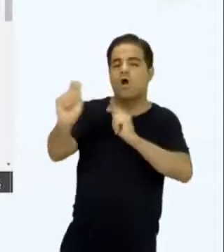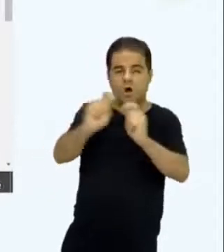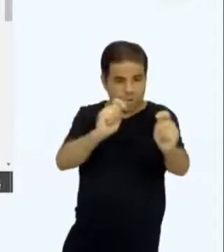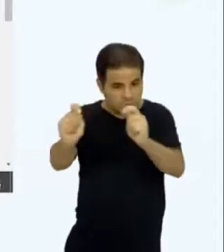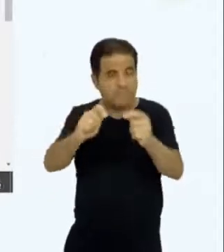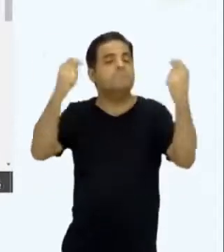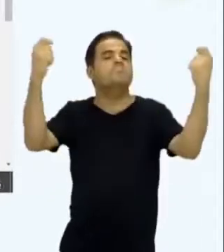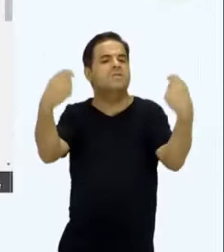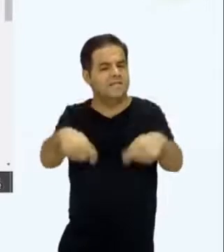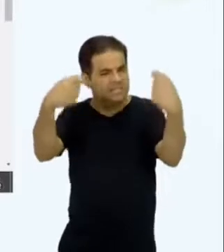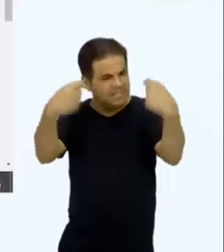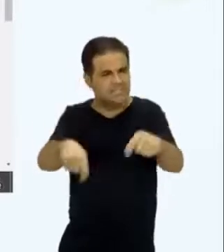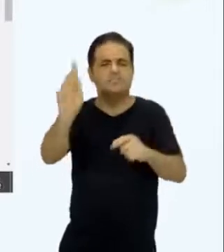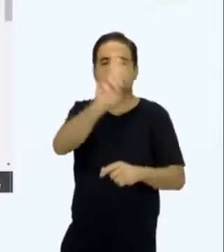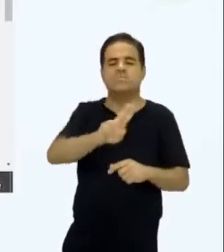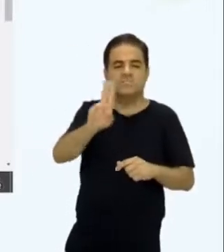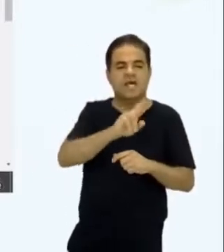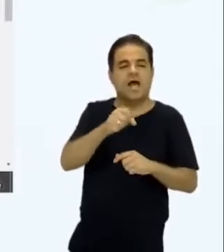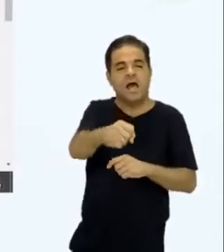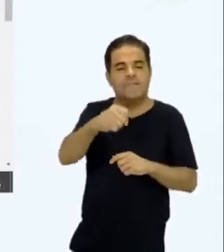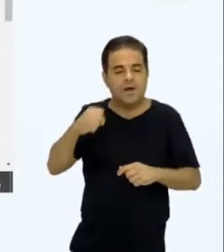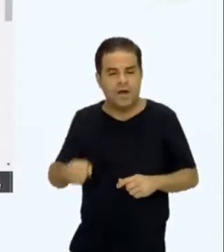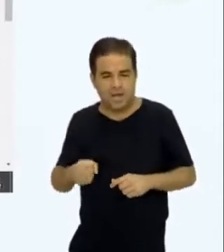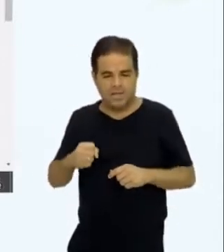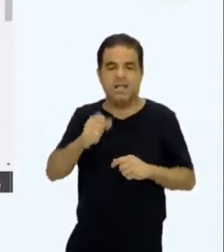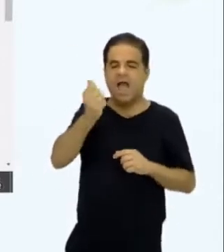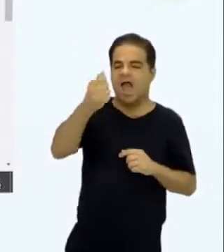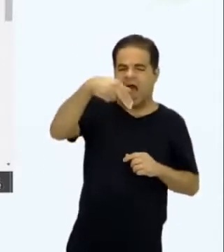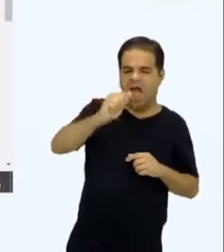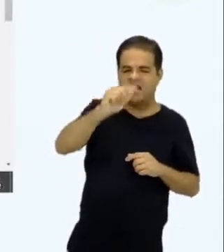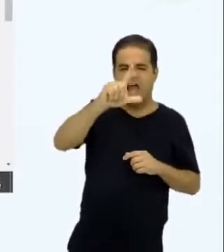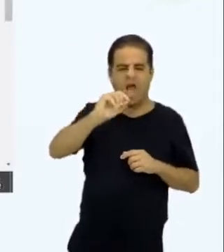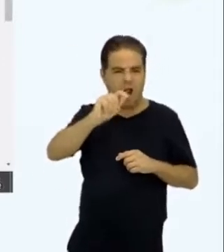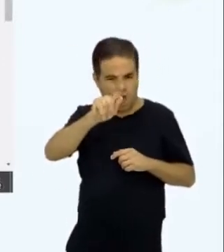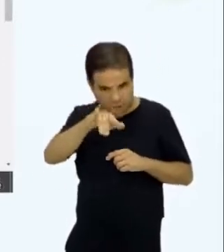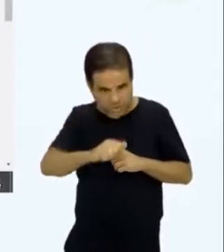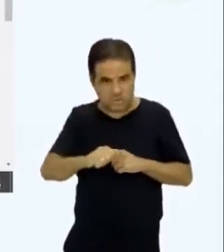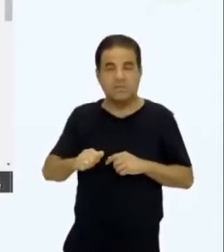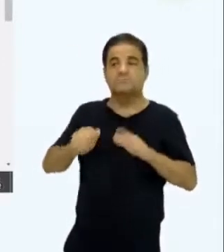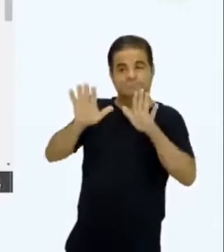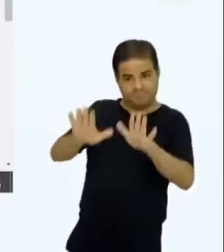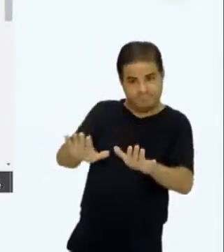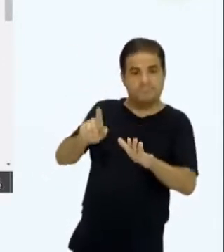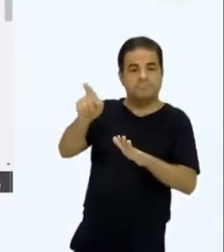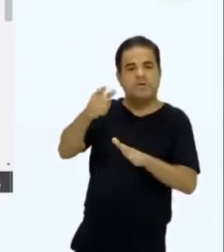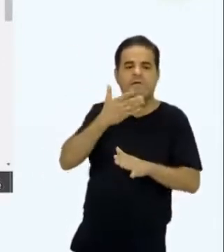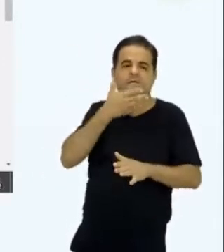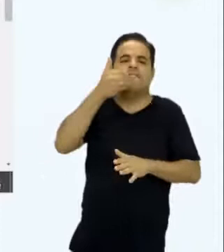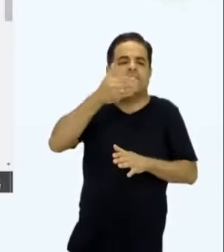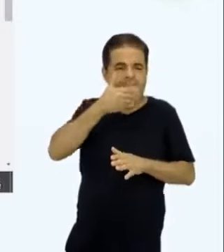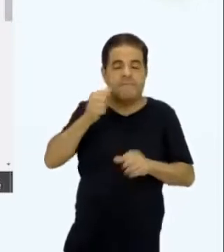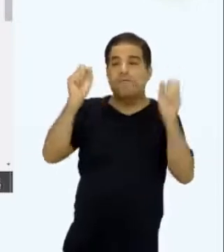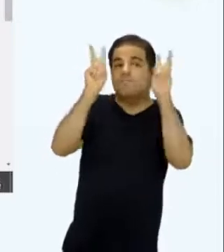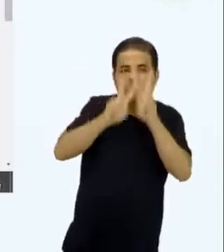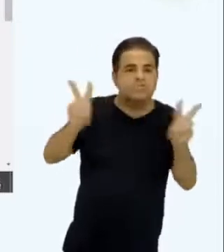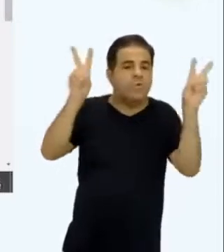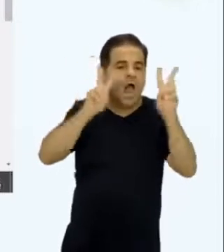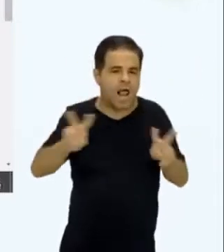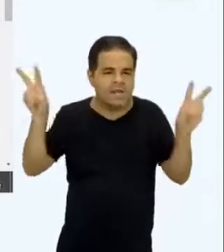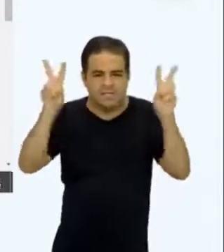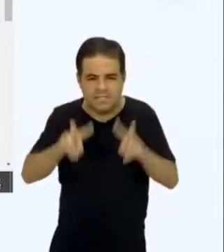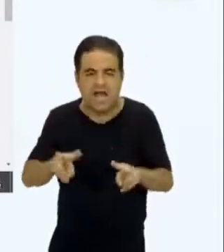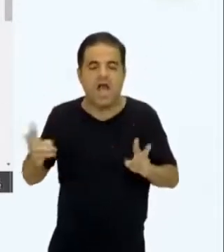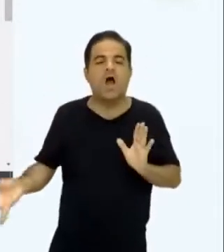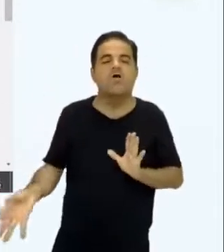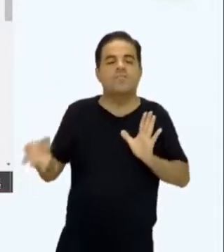nós precisamos utilizar uma porta analógica. Então, eu vou modificar a cor aqui para ficar mais fácil de visualizar. Eu